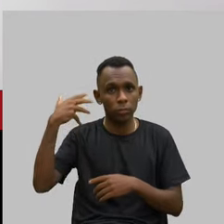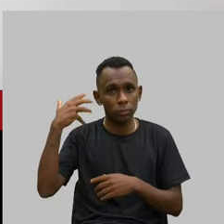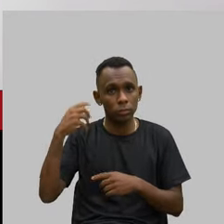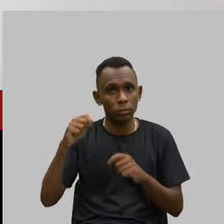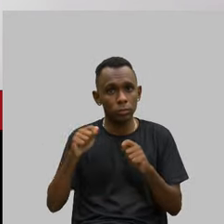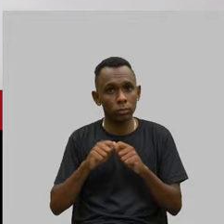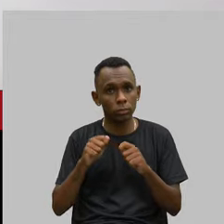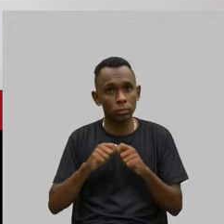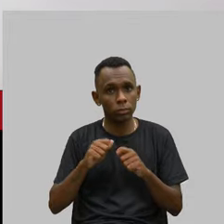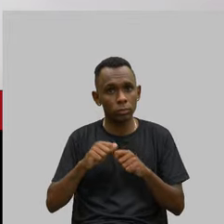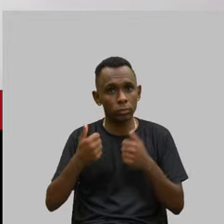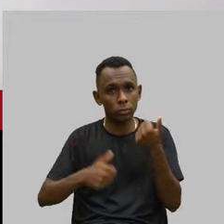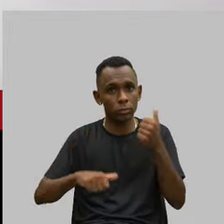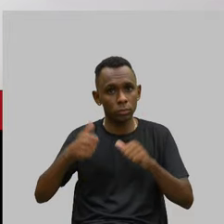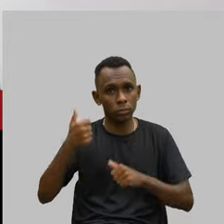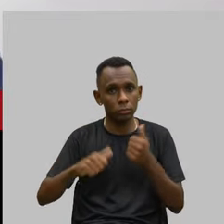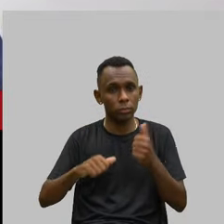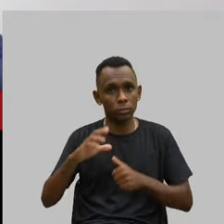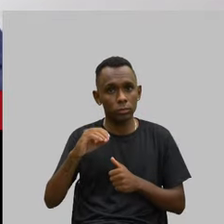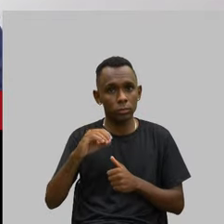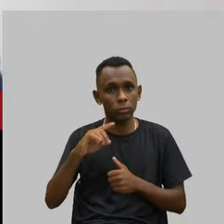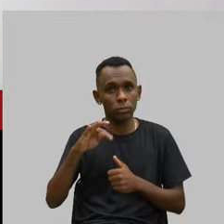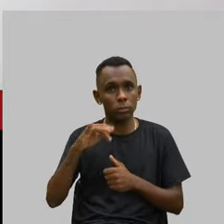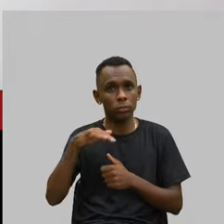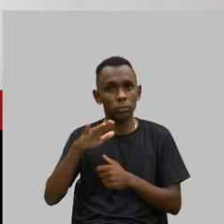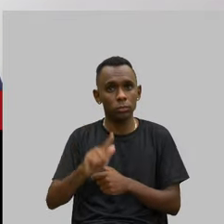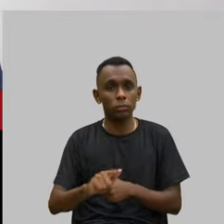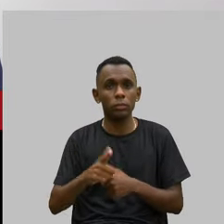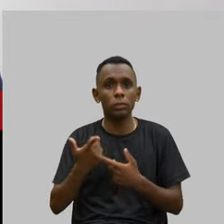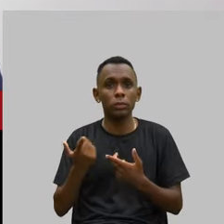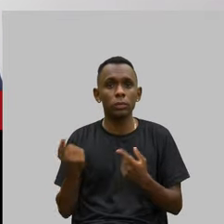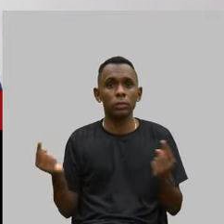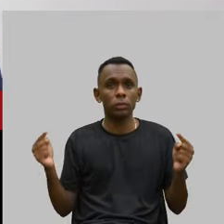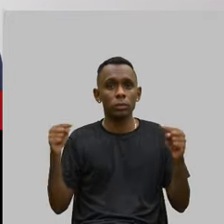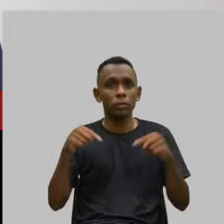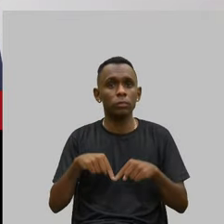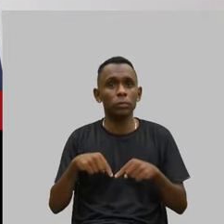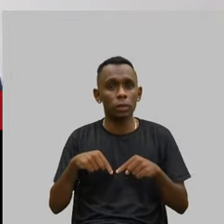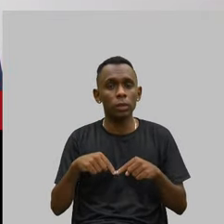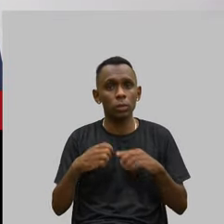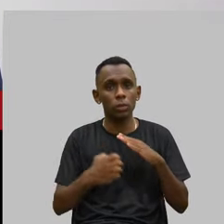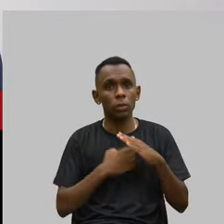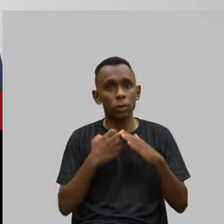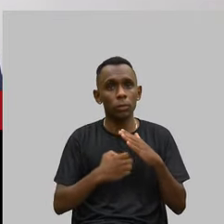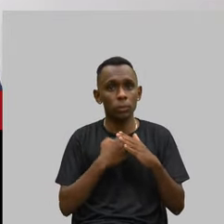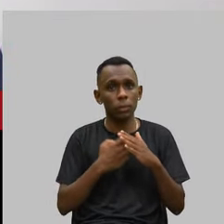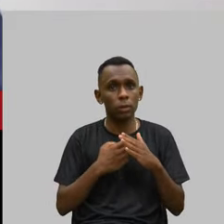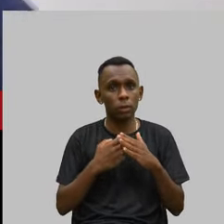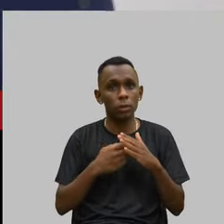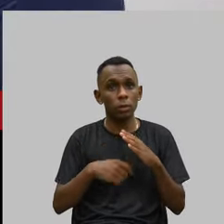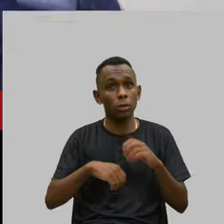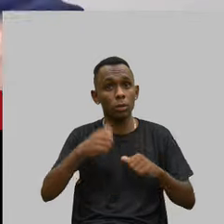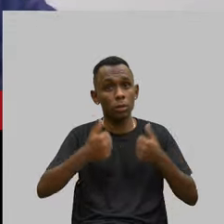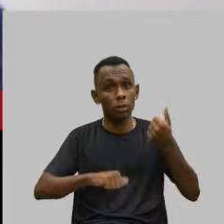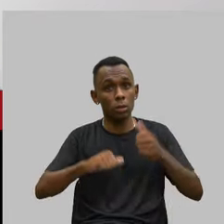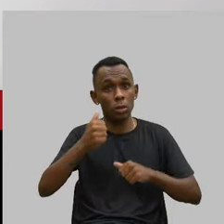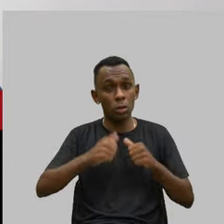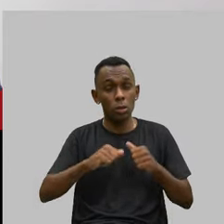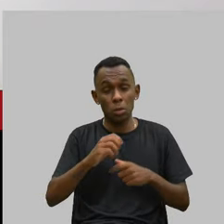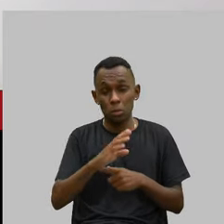fazer uma avaliação da codemig e vem aqui a tal da Goldman sax investigada no maior